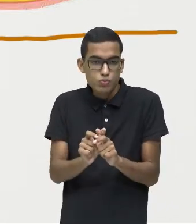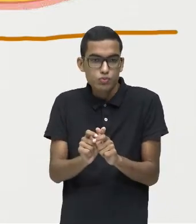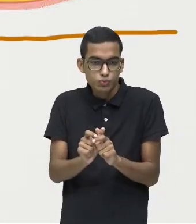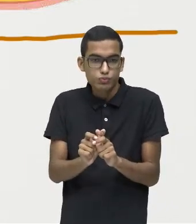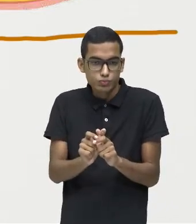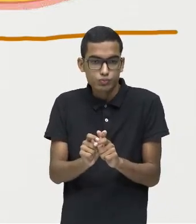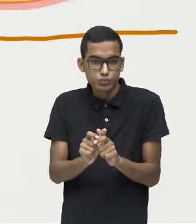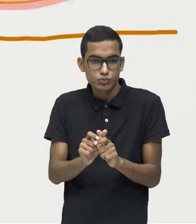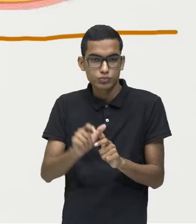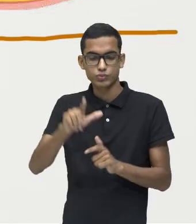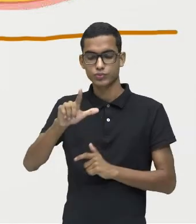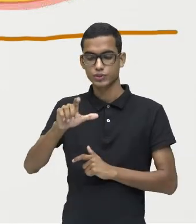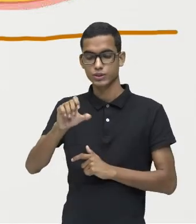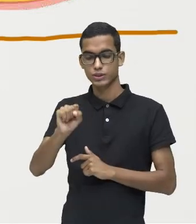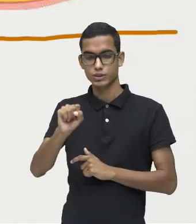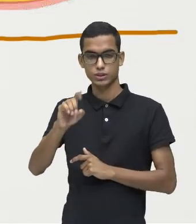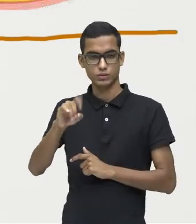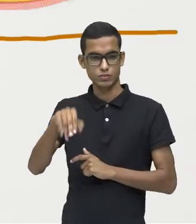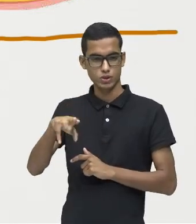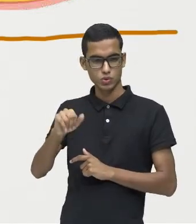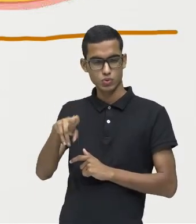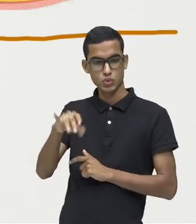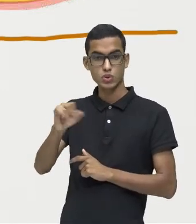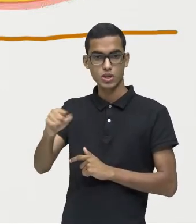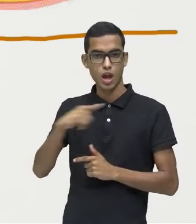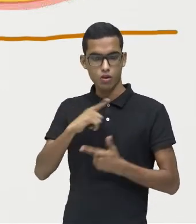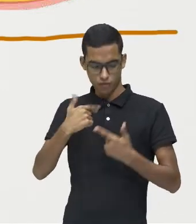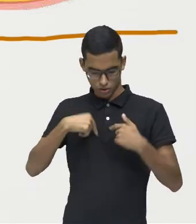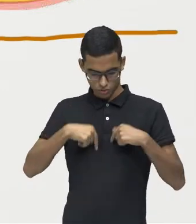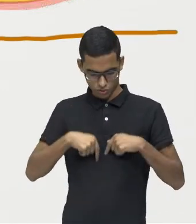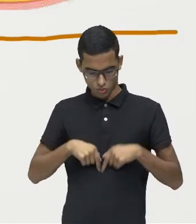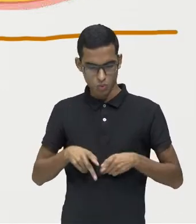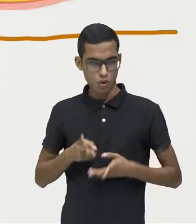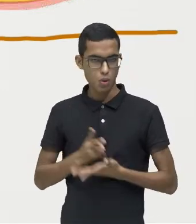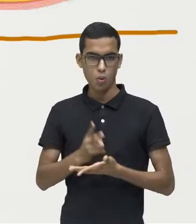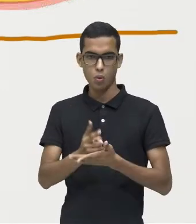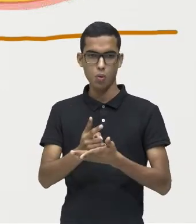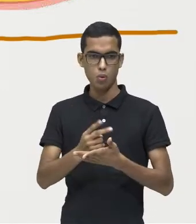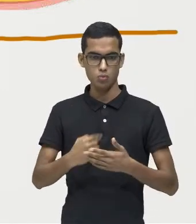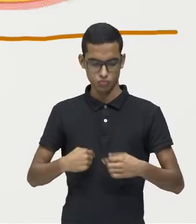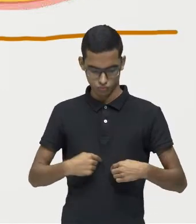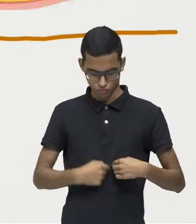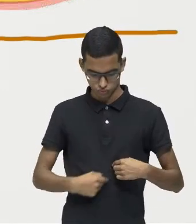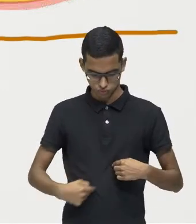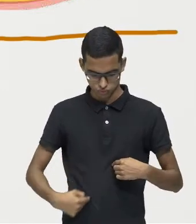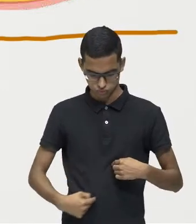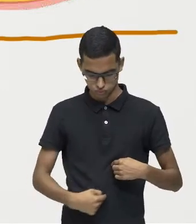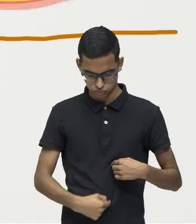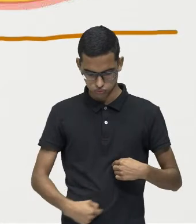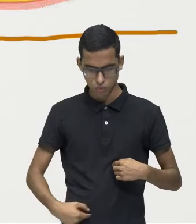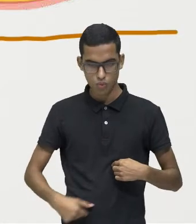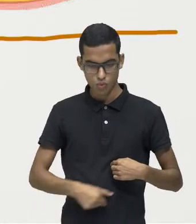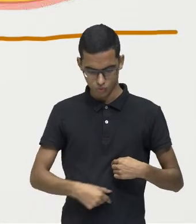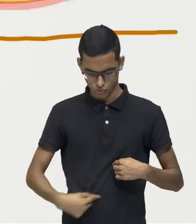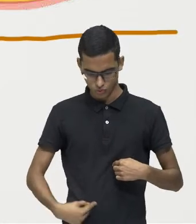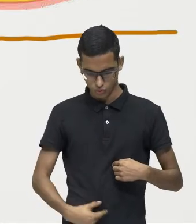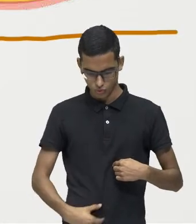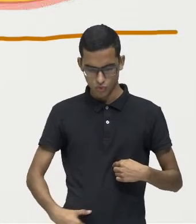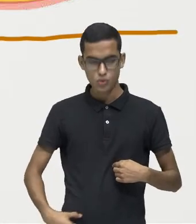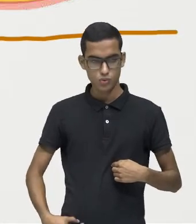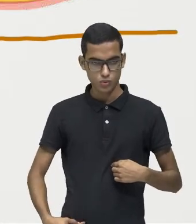tamanho dos nutrientes e ele vai continuar percorrendo o caminho pelo intestino delgado,